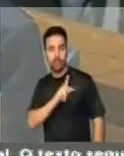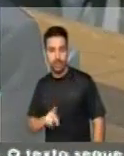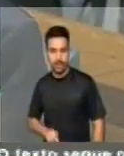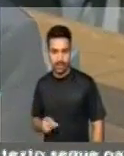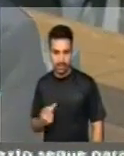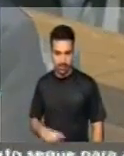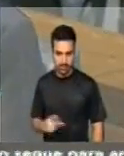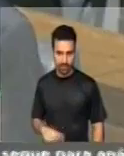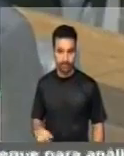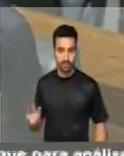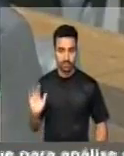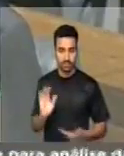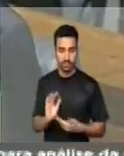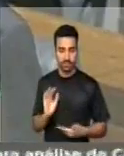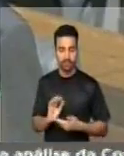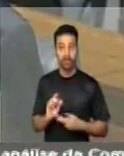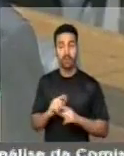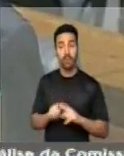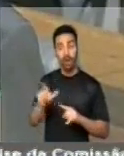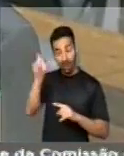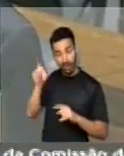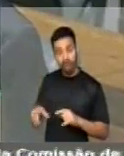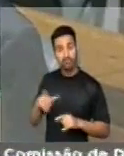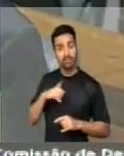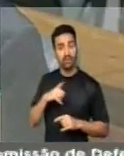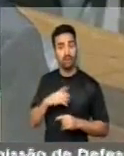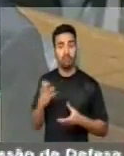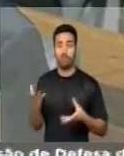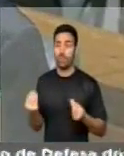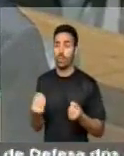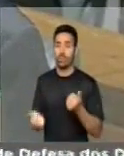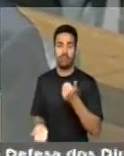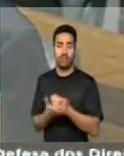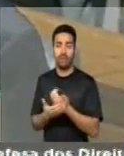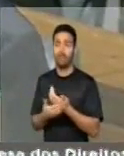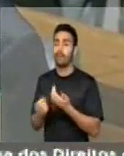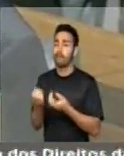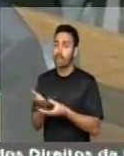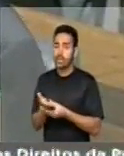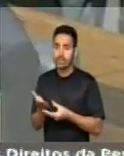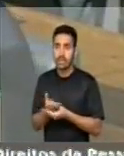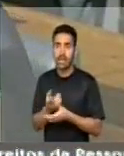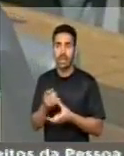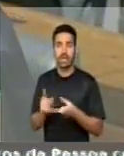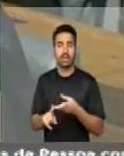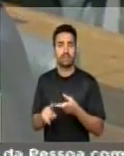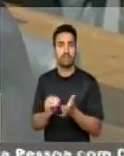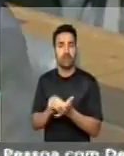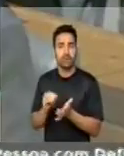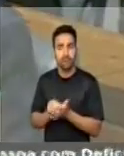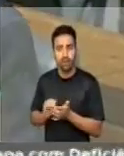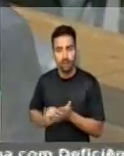casa, que tenha problemas com a justiça, que tenha problemas éticos e morais. É